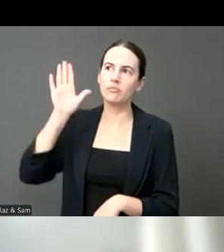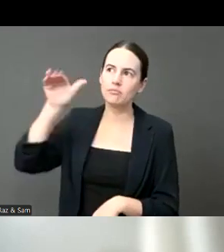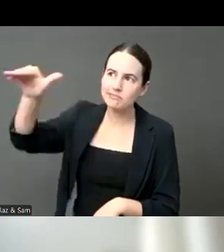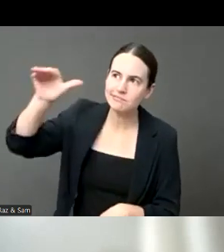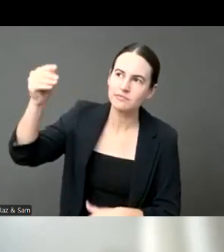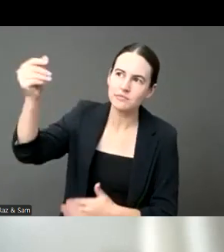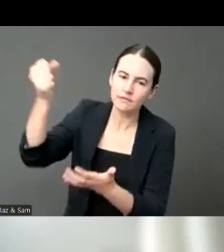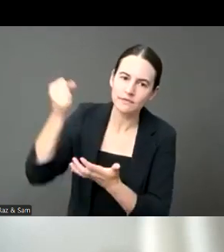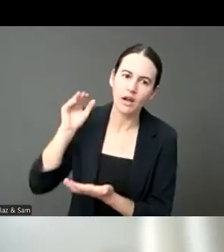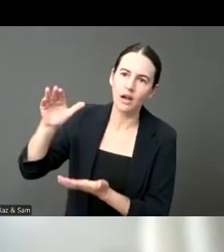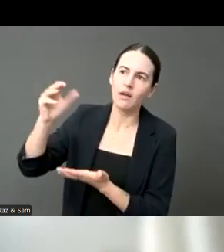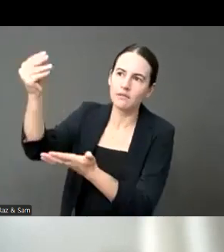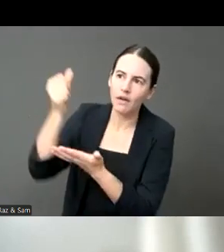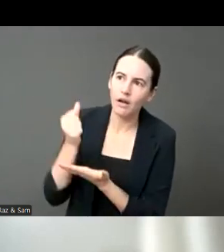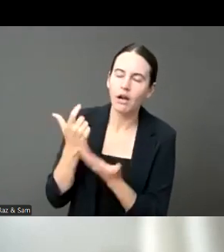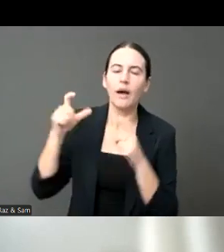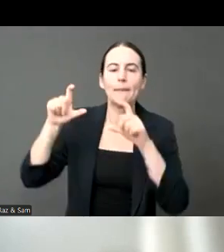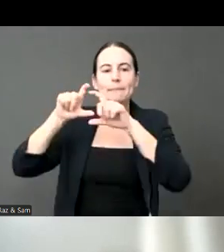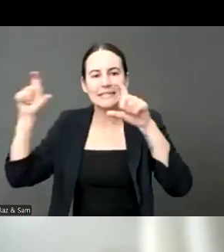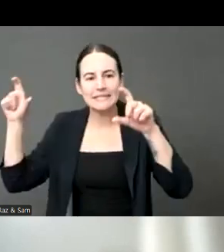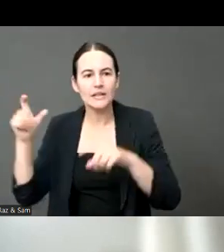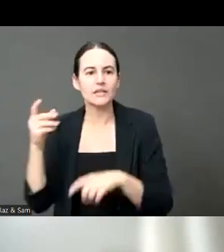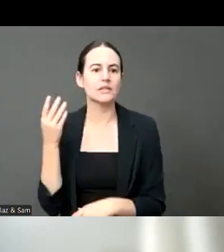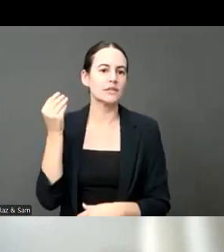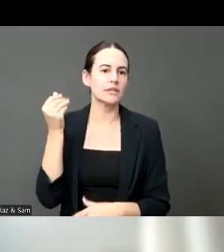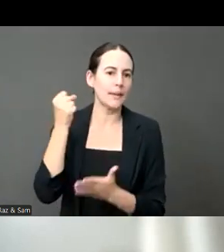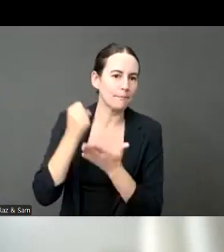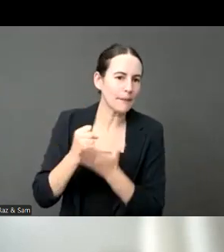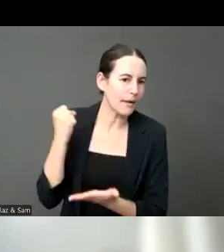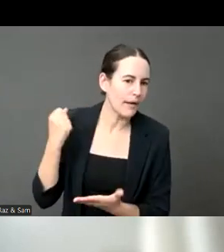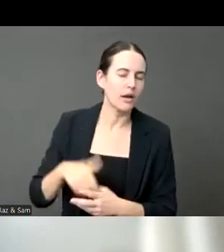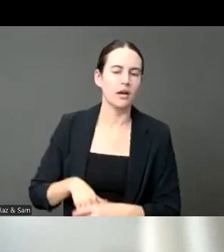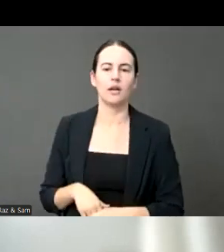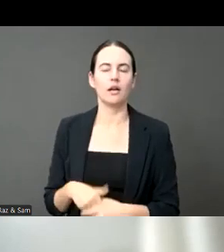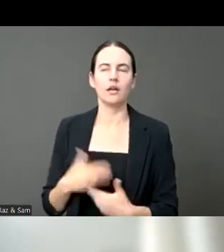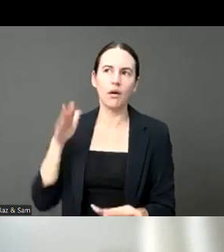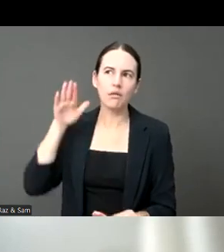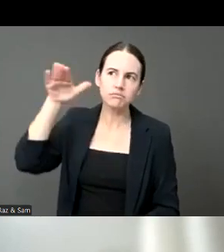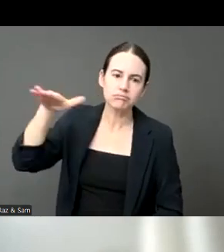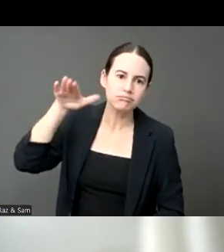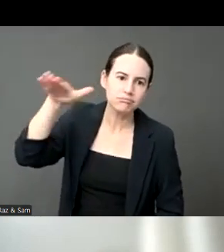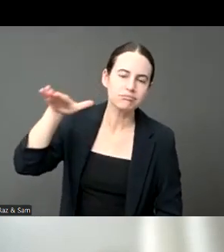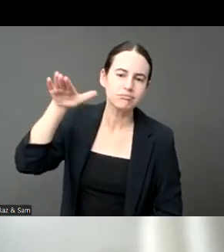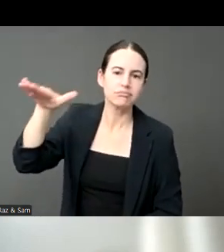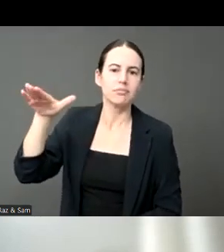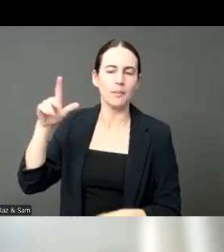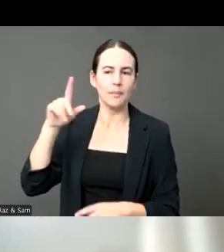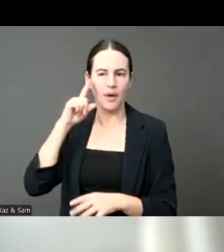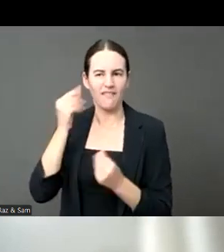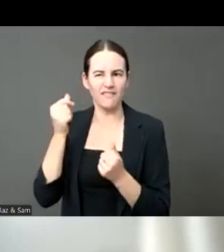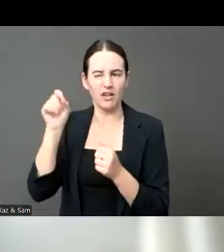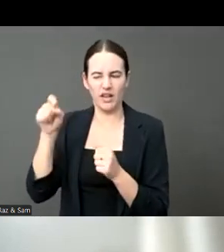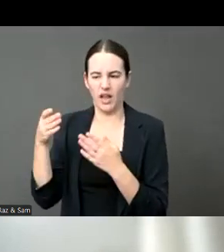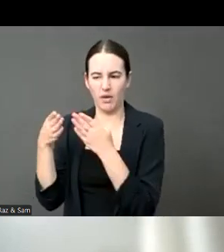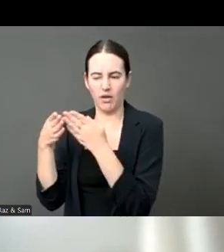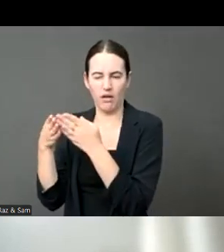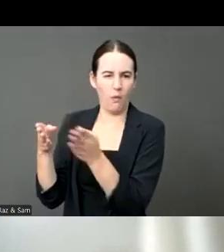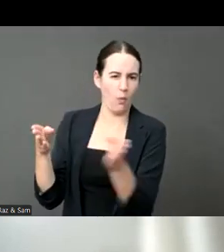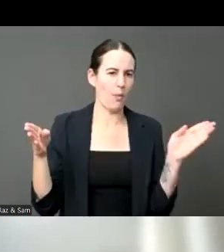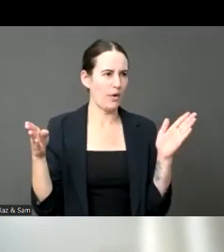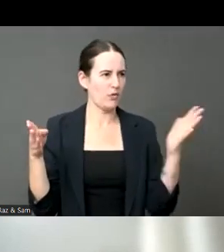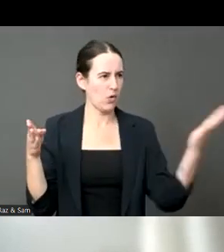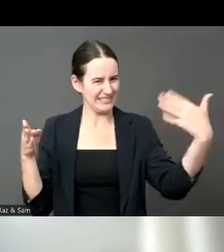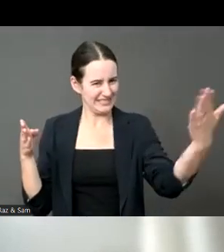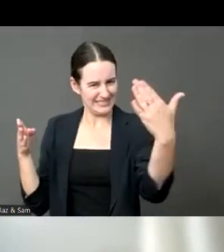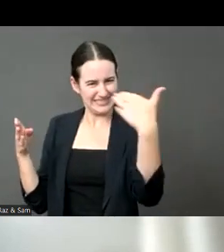nosso setor habitual e procurar apoio em outros setores da sociedade, como o empresariado,